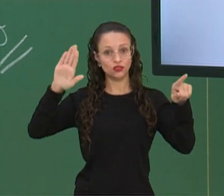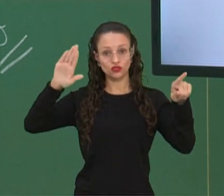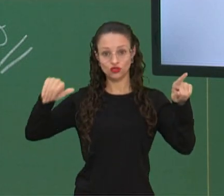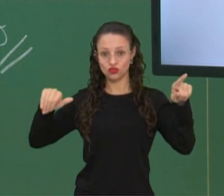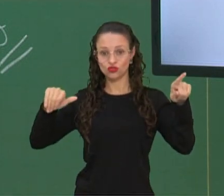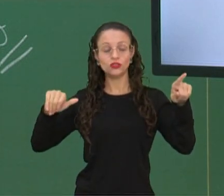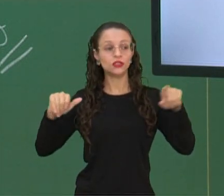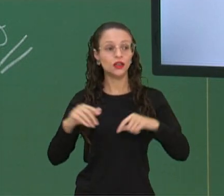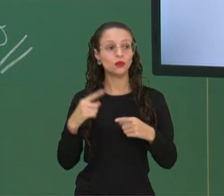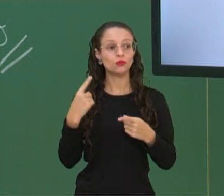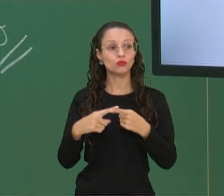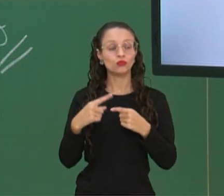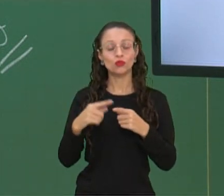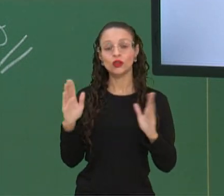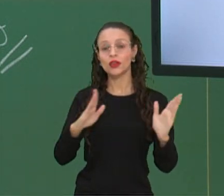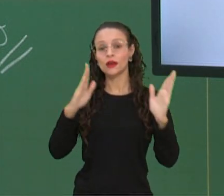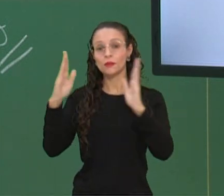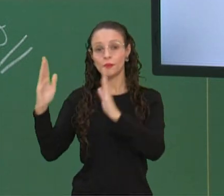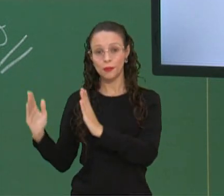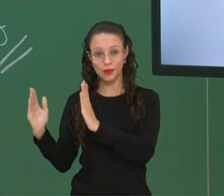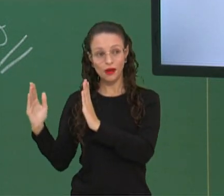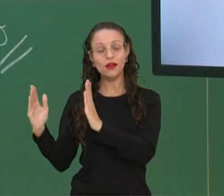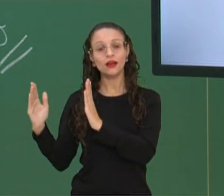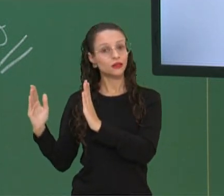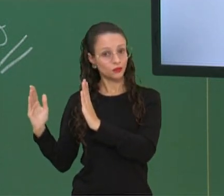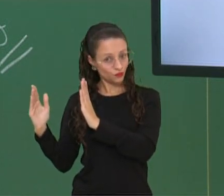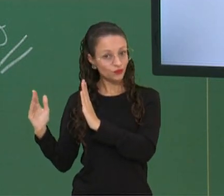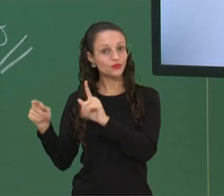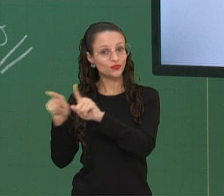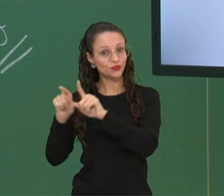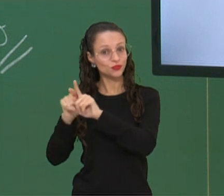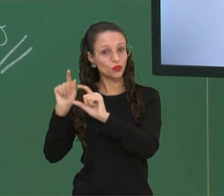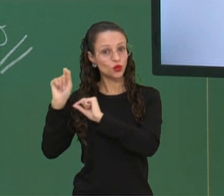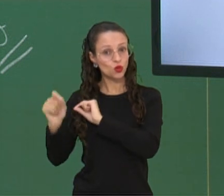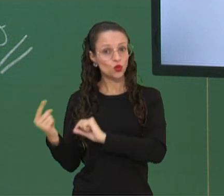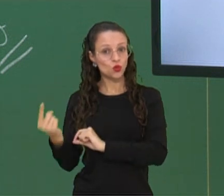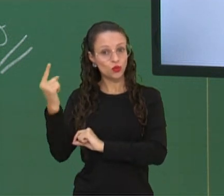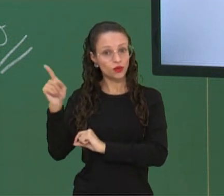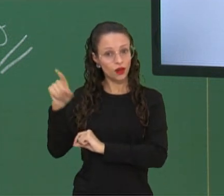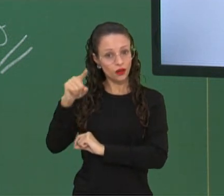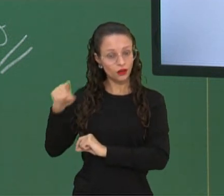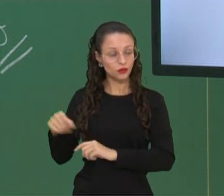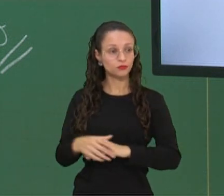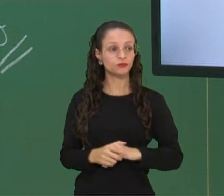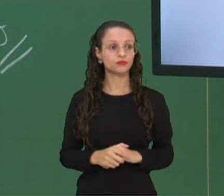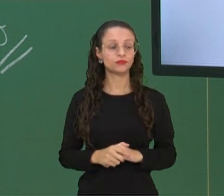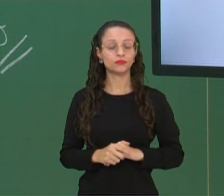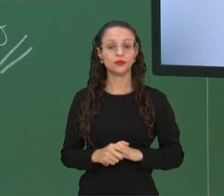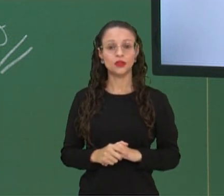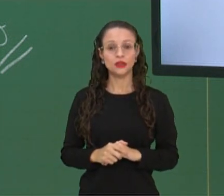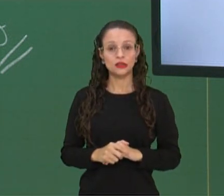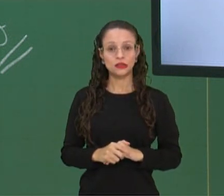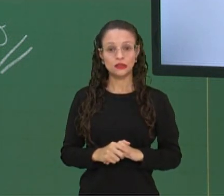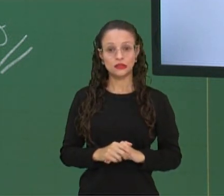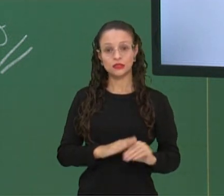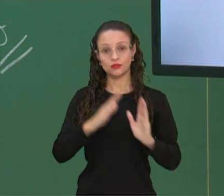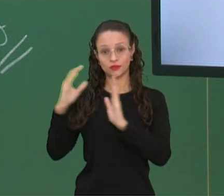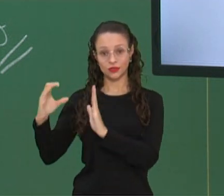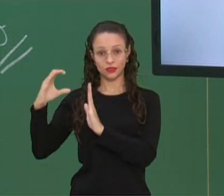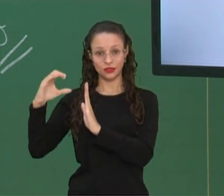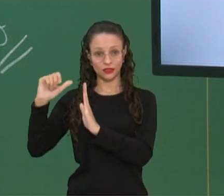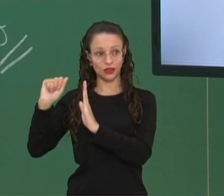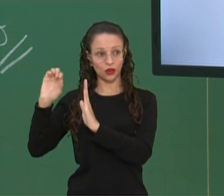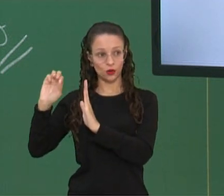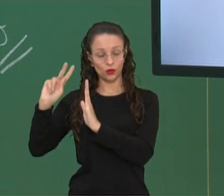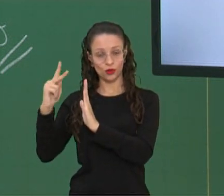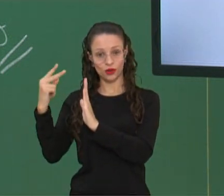fora, porque aqui no lado dos produtos da equação de baixo eu também tenho um elimina o outro. O CaOH2 aqui, que é o